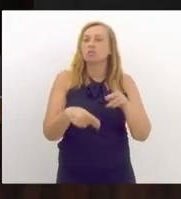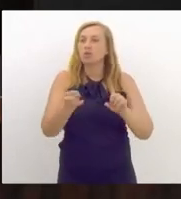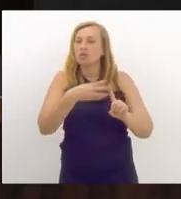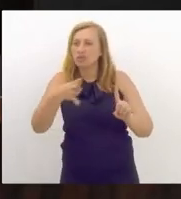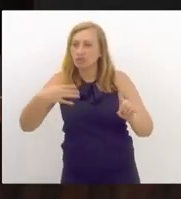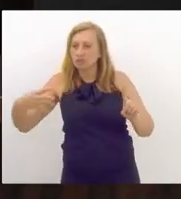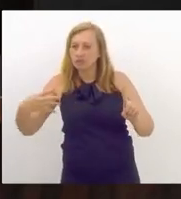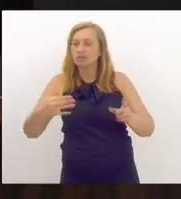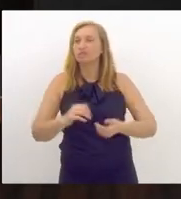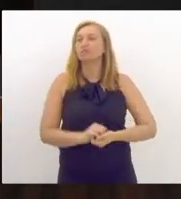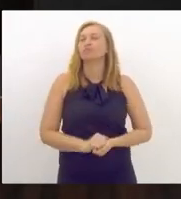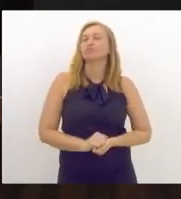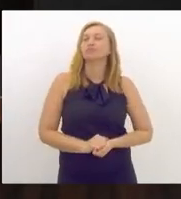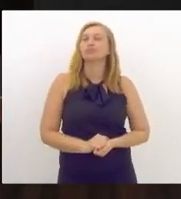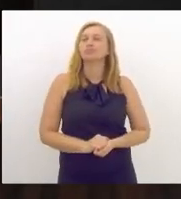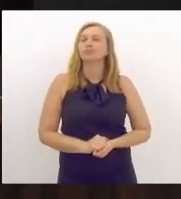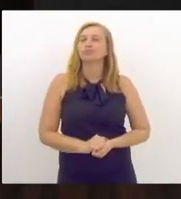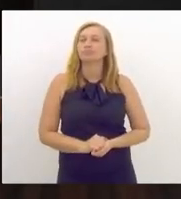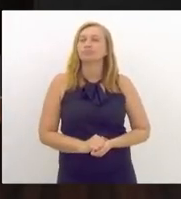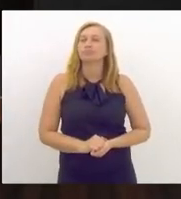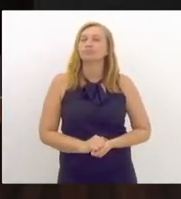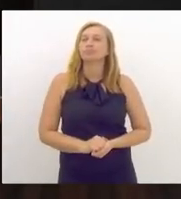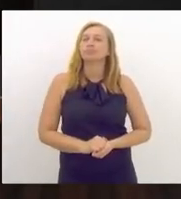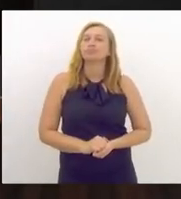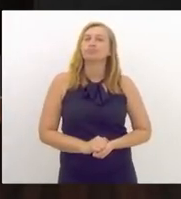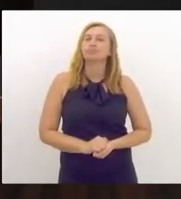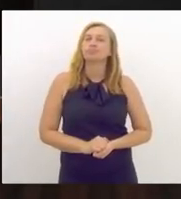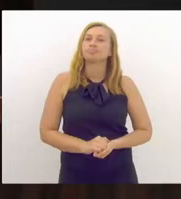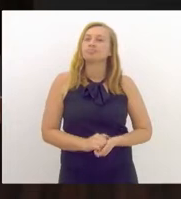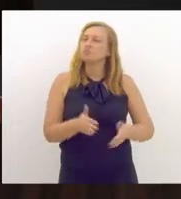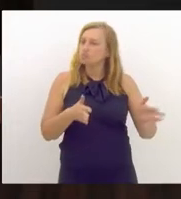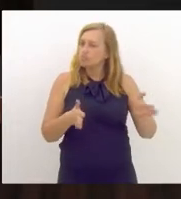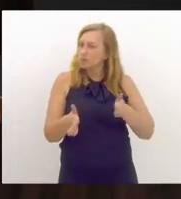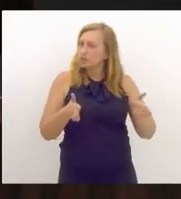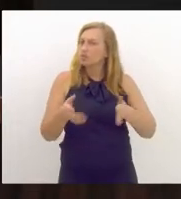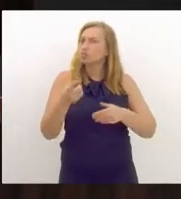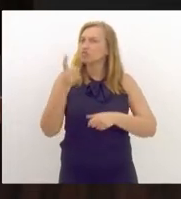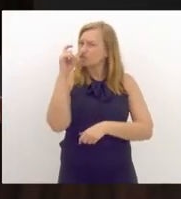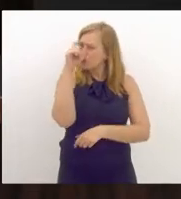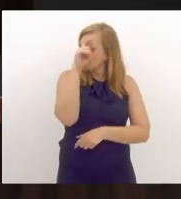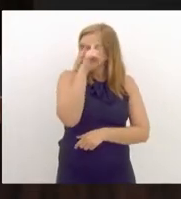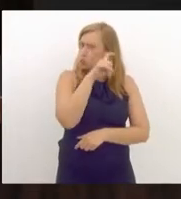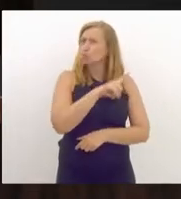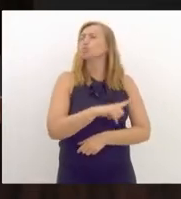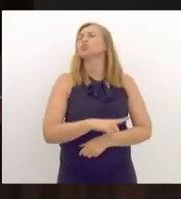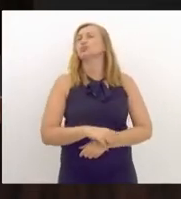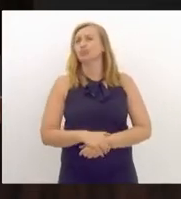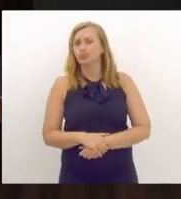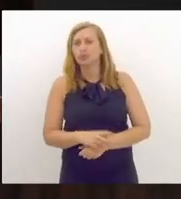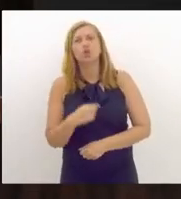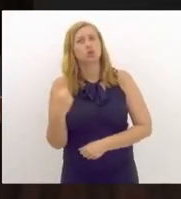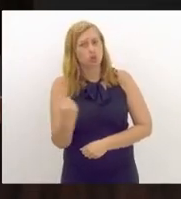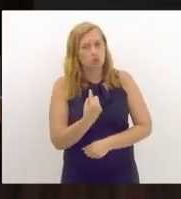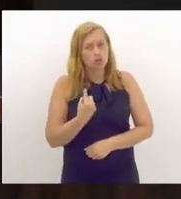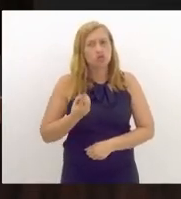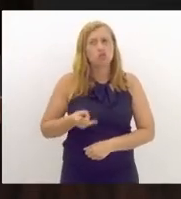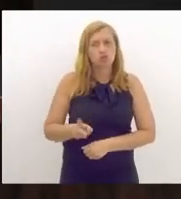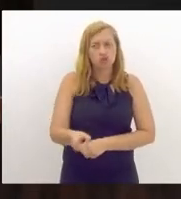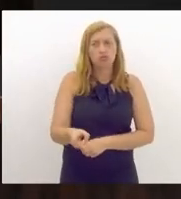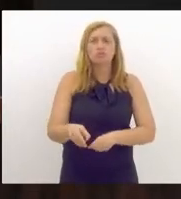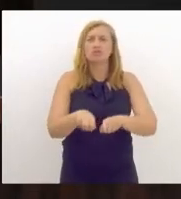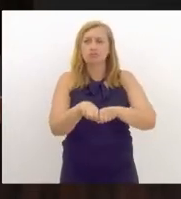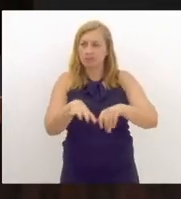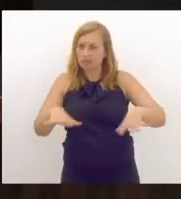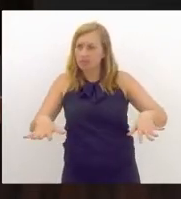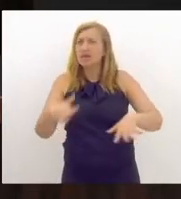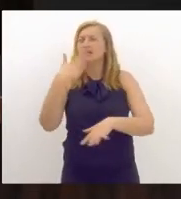lgbtqia mais nós tivemos um período muito duro Ainda estamos em pandemia